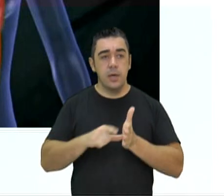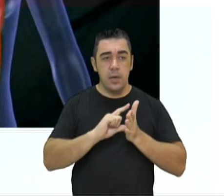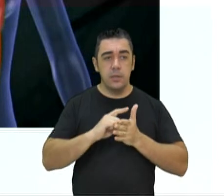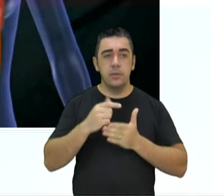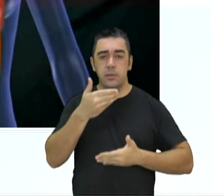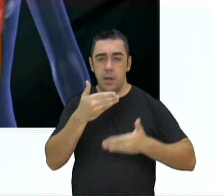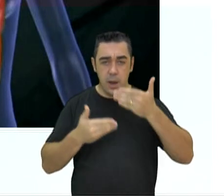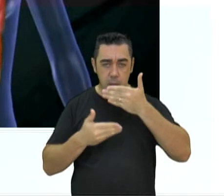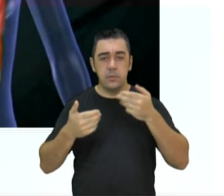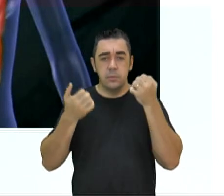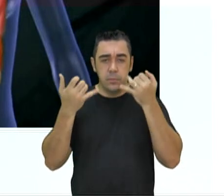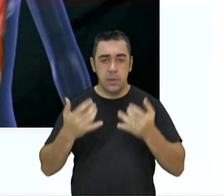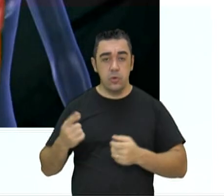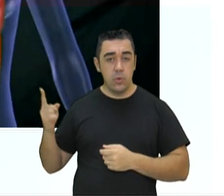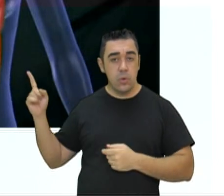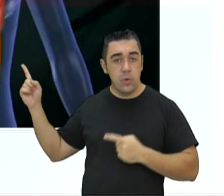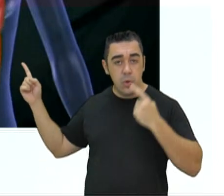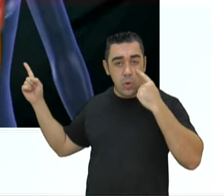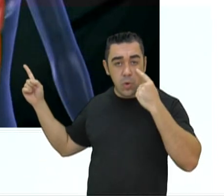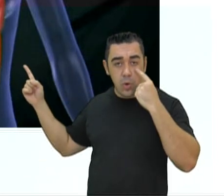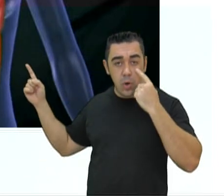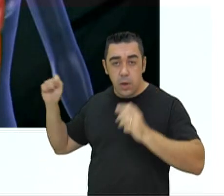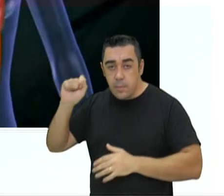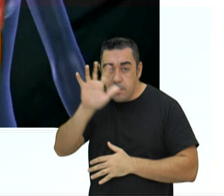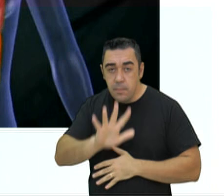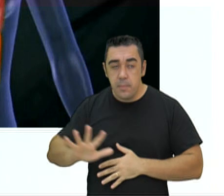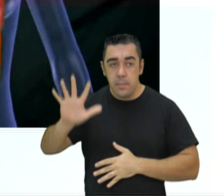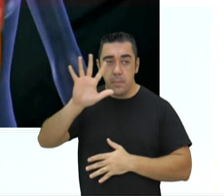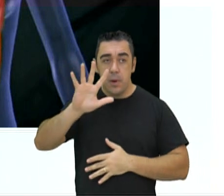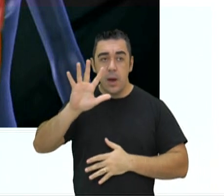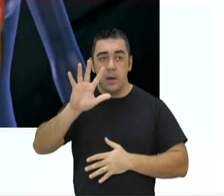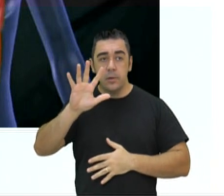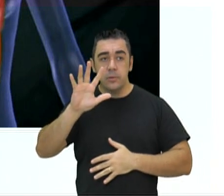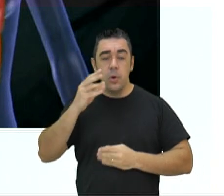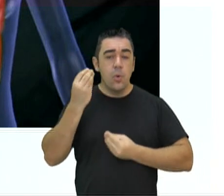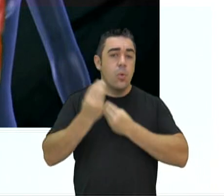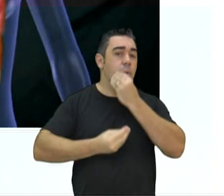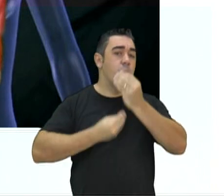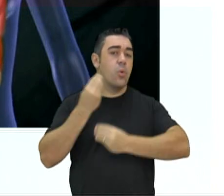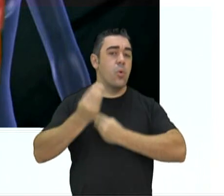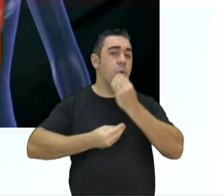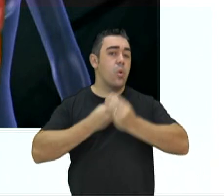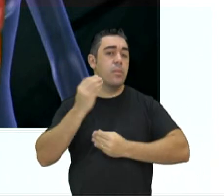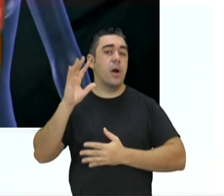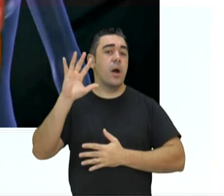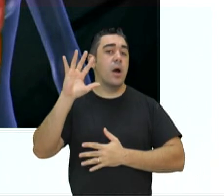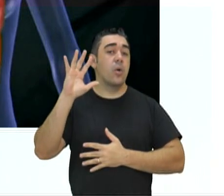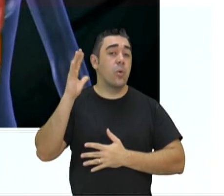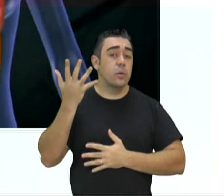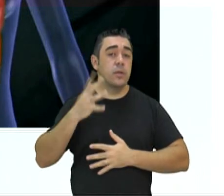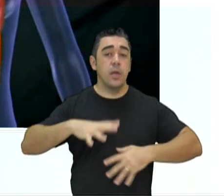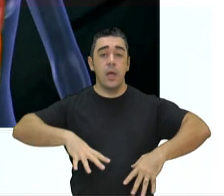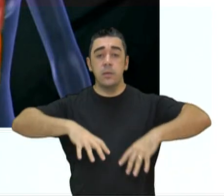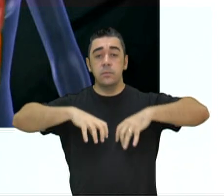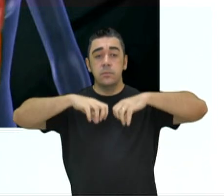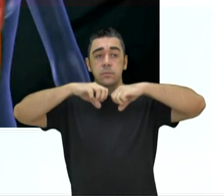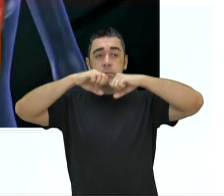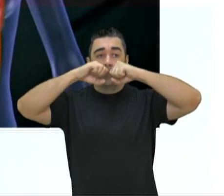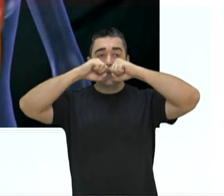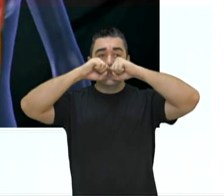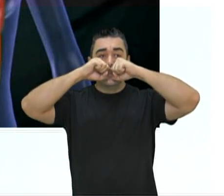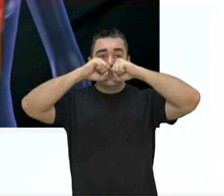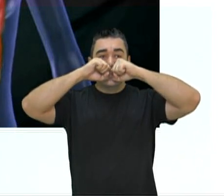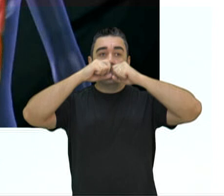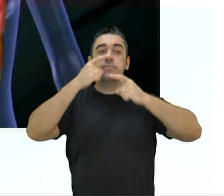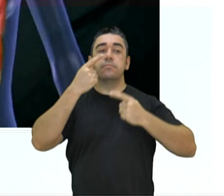anteriores. Então, temos o que aqui? Como eu já adiantei para vocês, então temos os processos do processo de respiração. Então, ela tem a